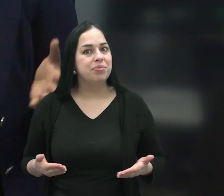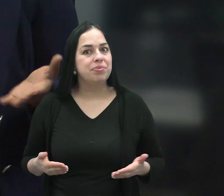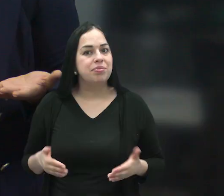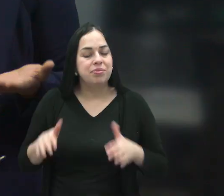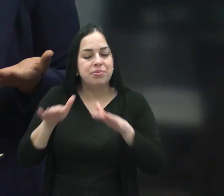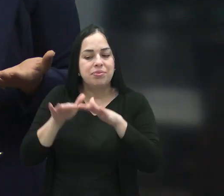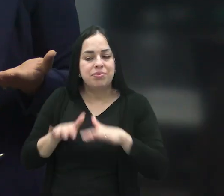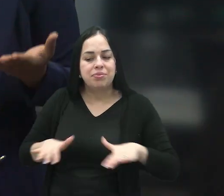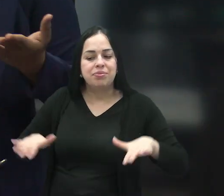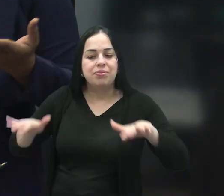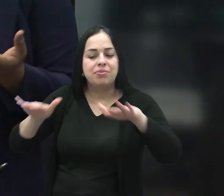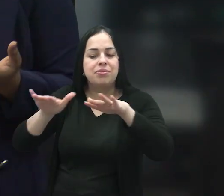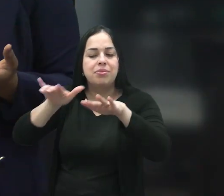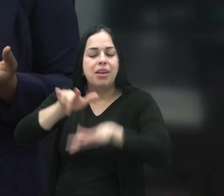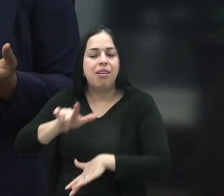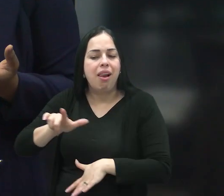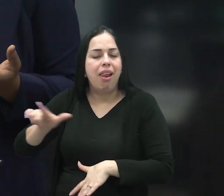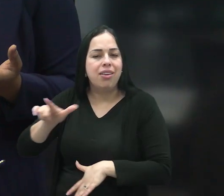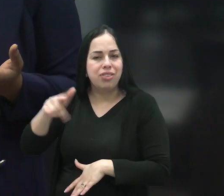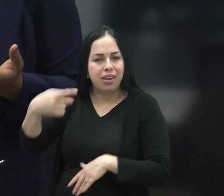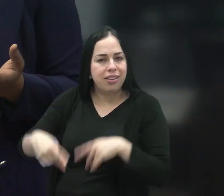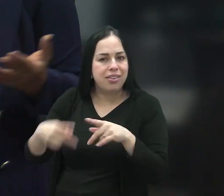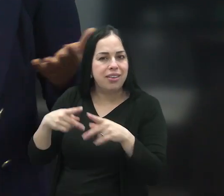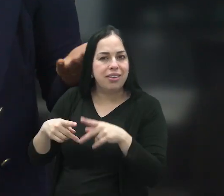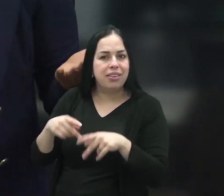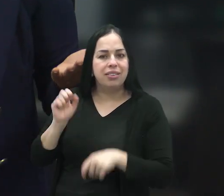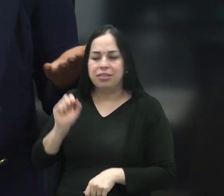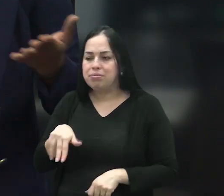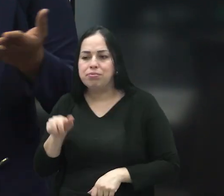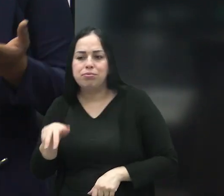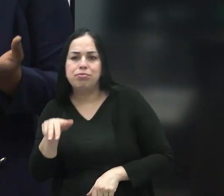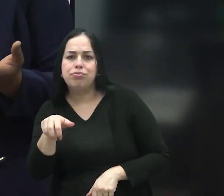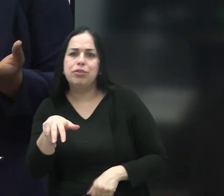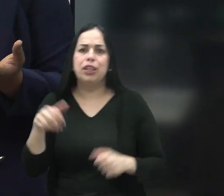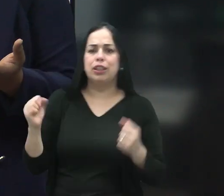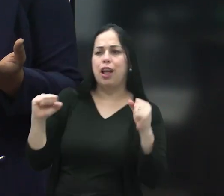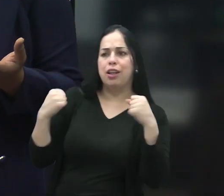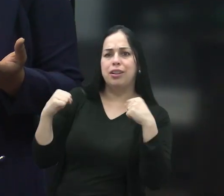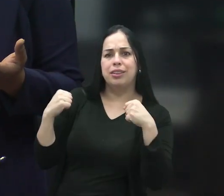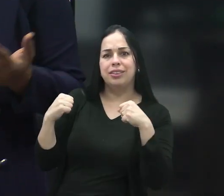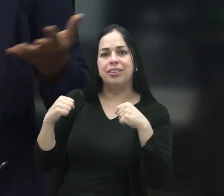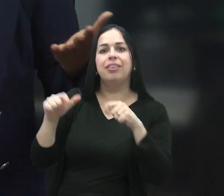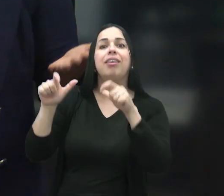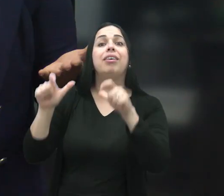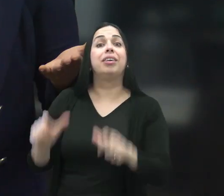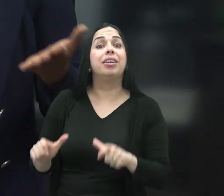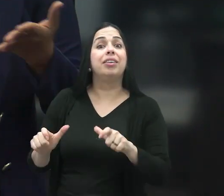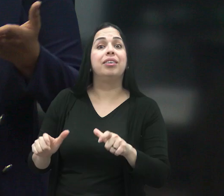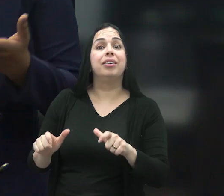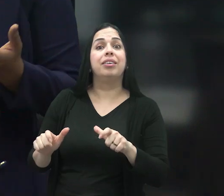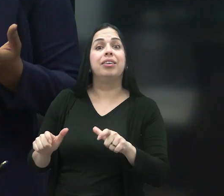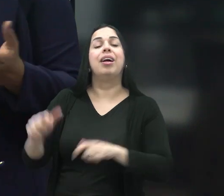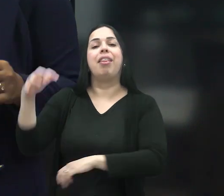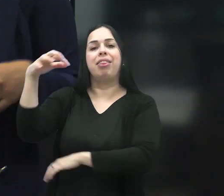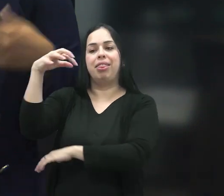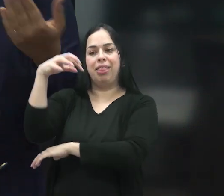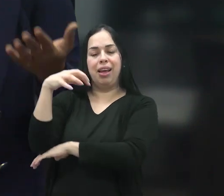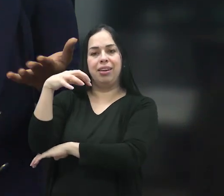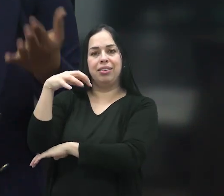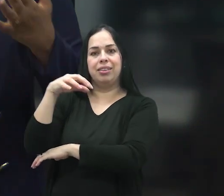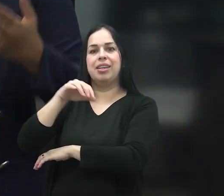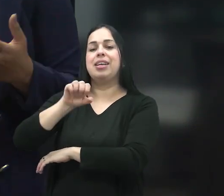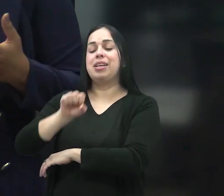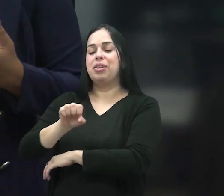Em um cantinho aconchegante da região leste de São José, é possível caminhar e praticar atividade física. Esse lugar fica no Teatrão.